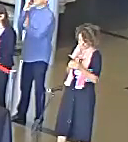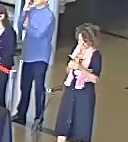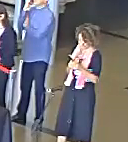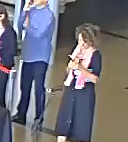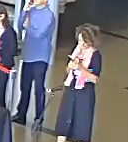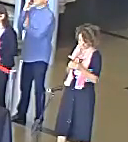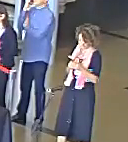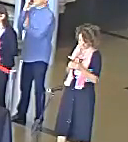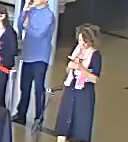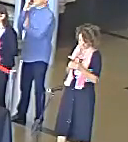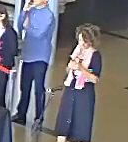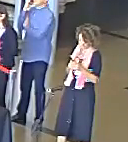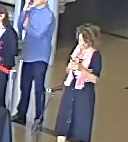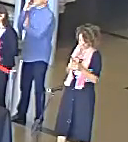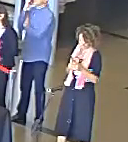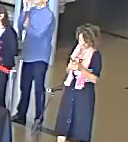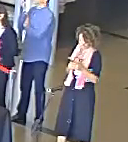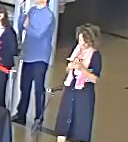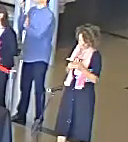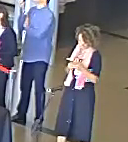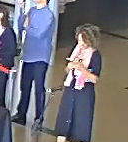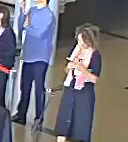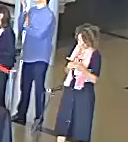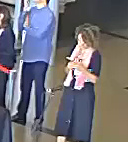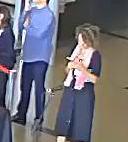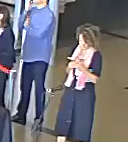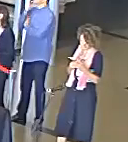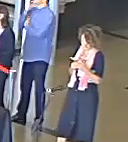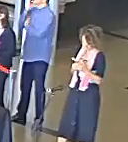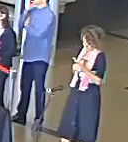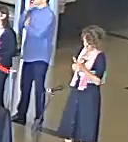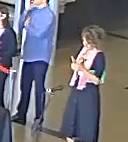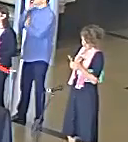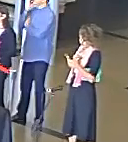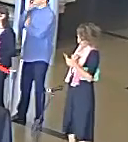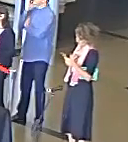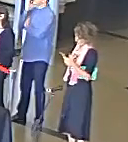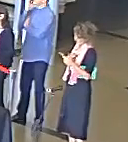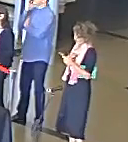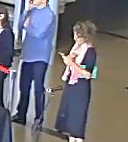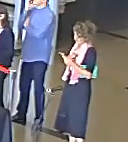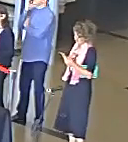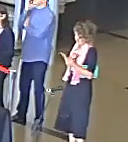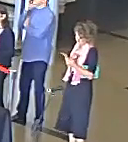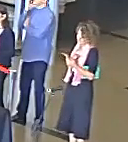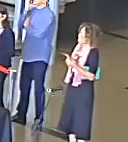filmar Pera aí que a cara é cega ela tá querendo ver o ônibus aí tá pegando aí na adaptação